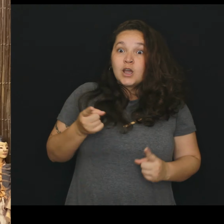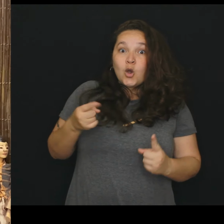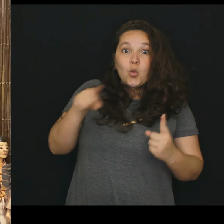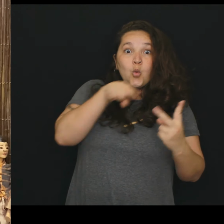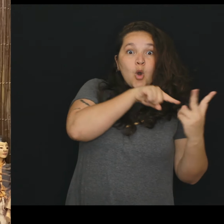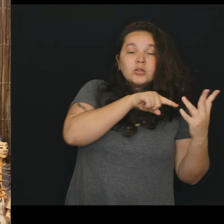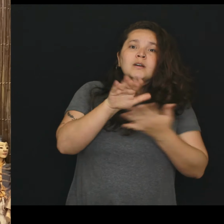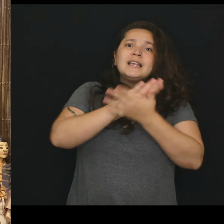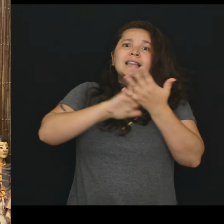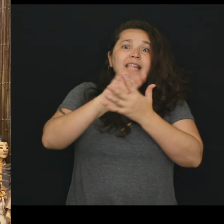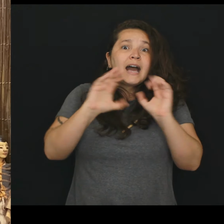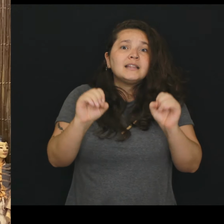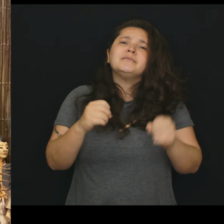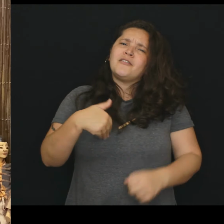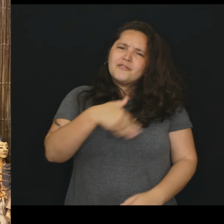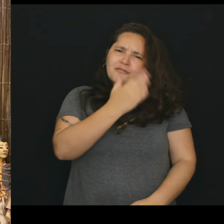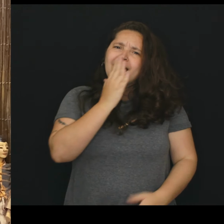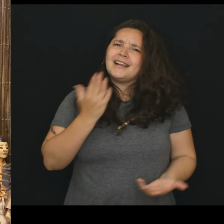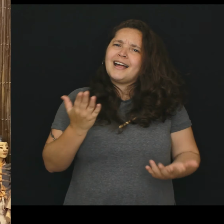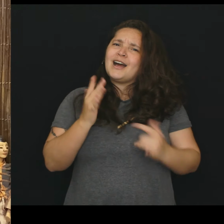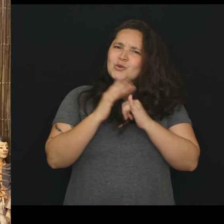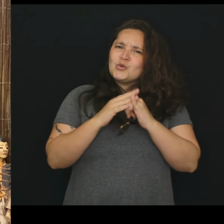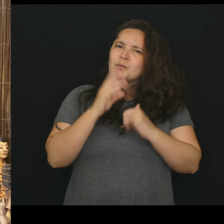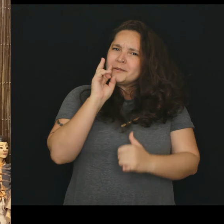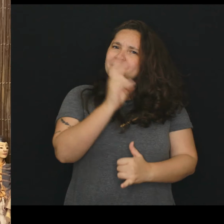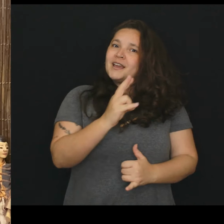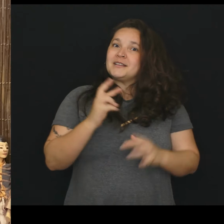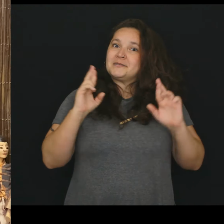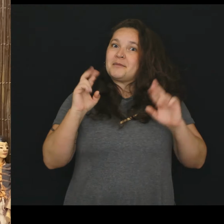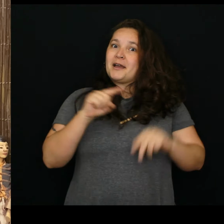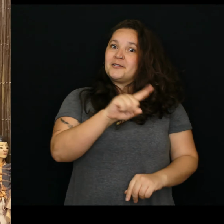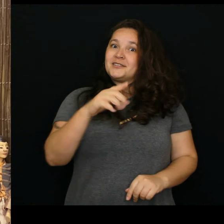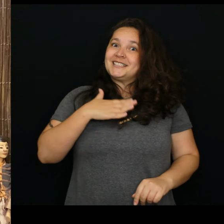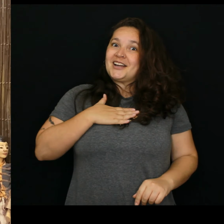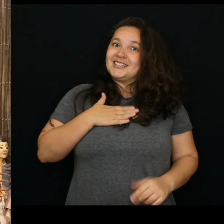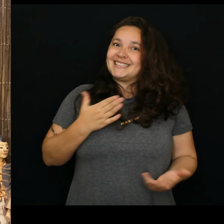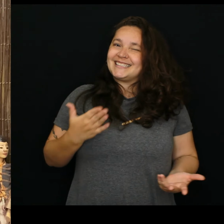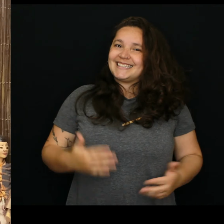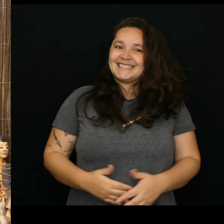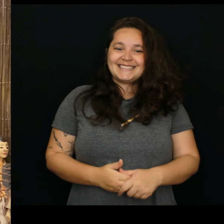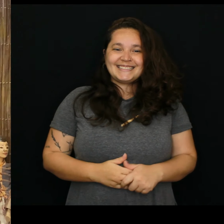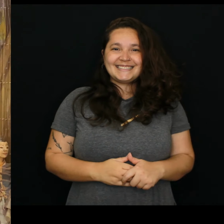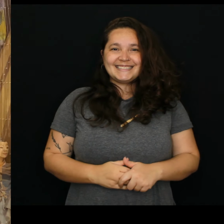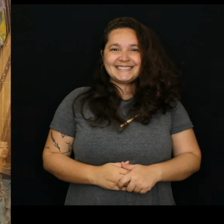os outros, corre lá no canal para ver. Espero que vocês gostem.